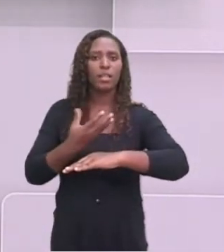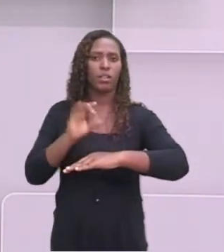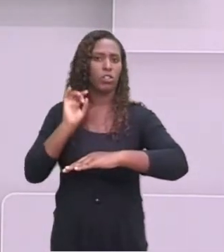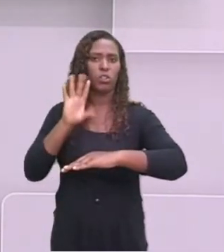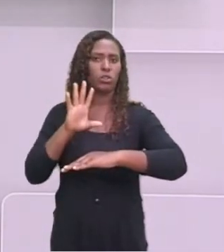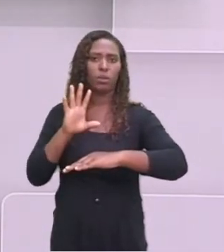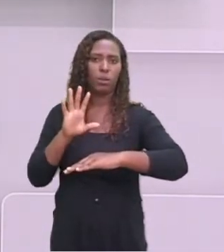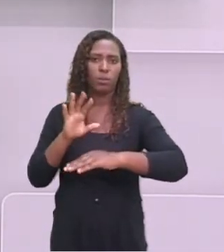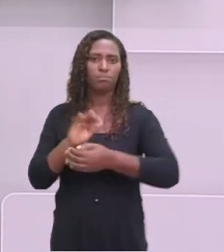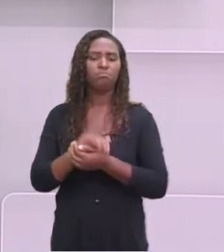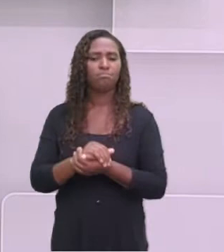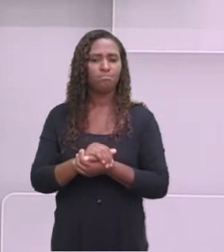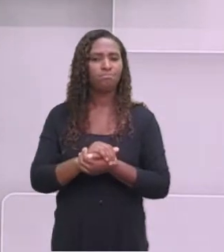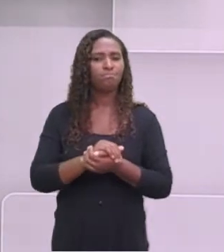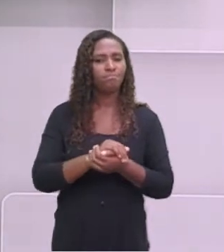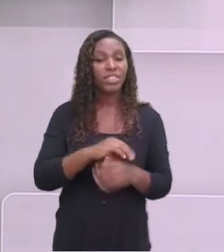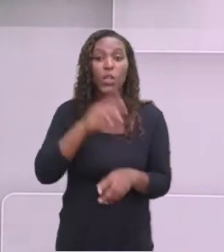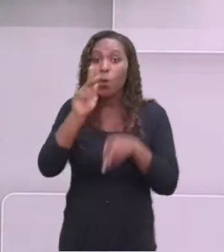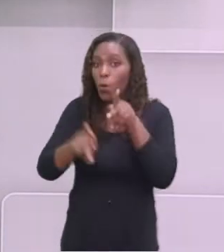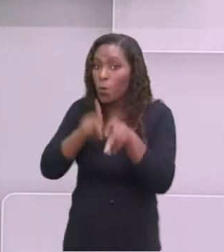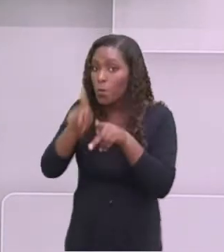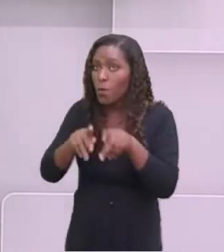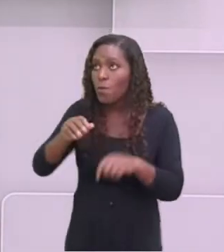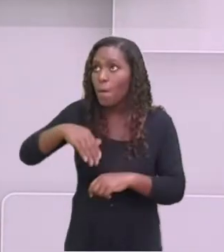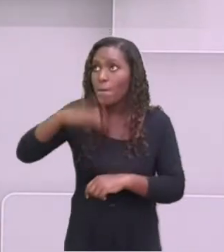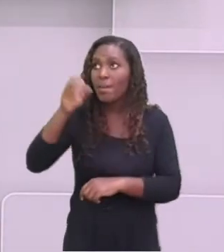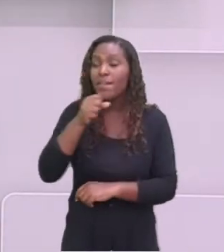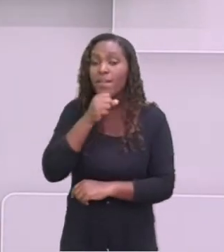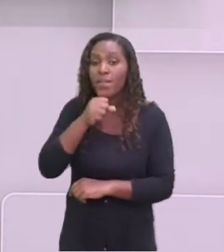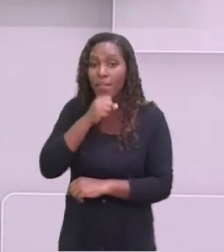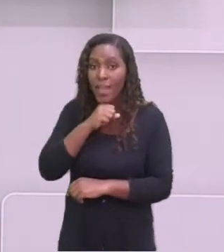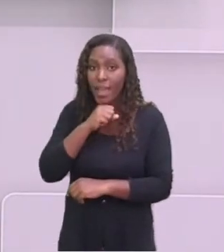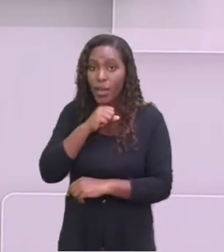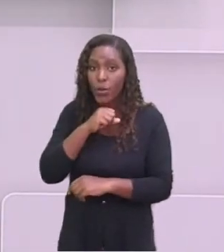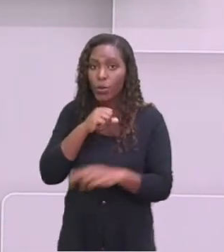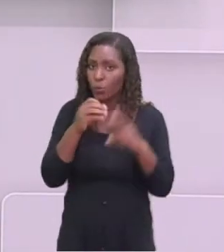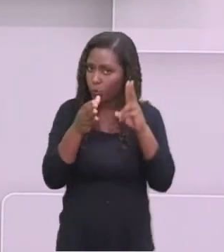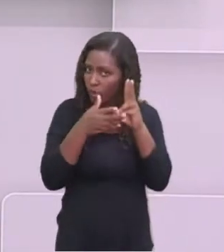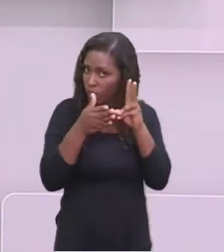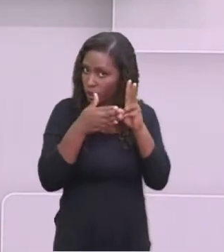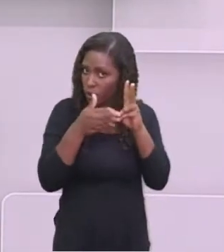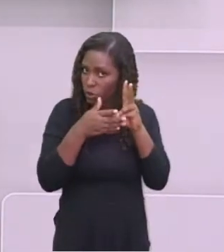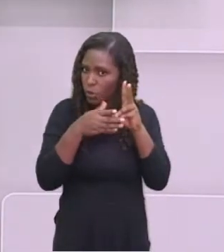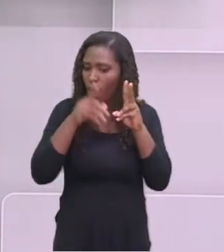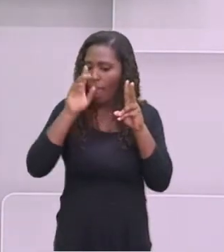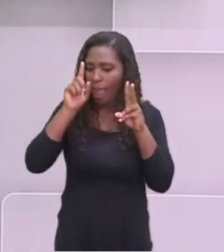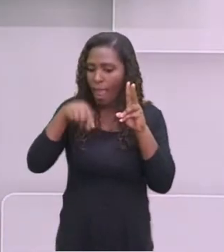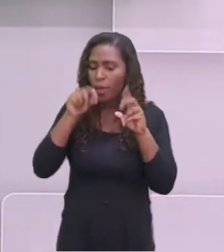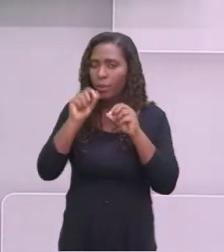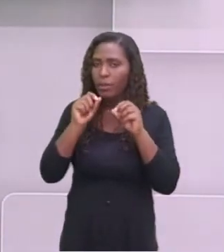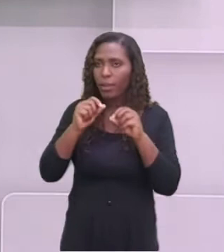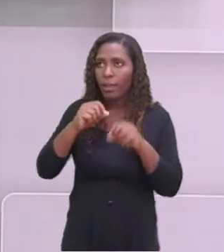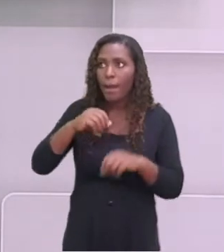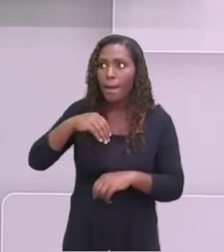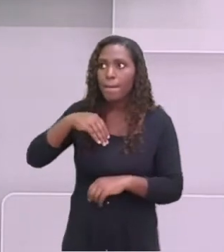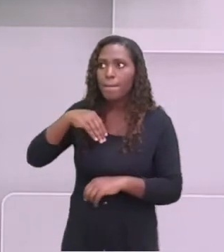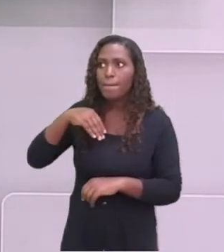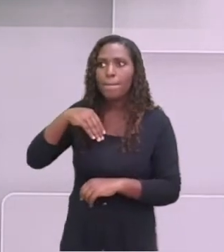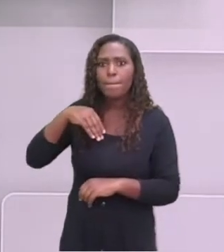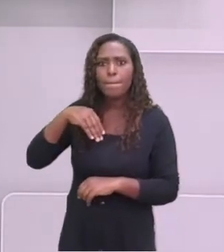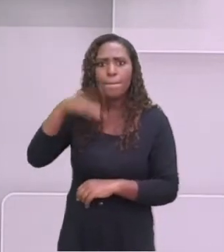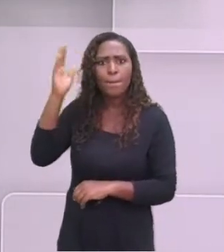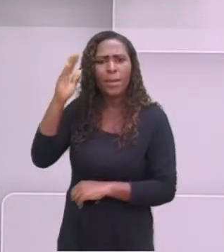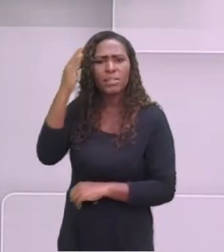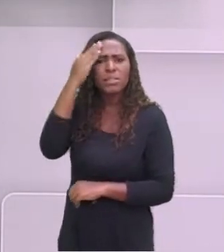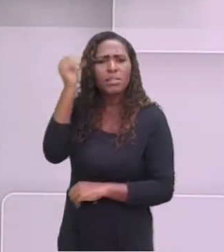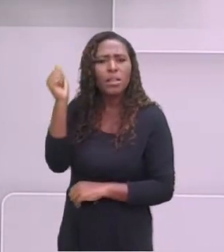mais velhas são consideradas mais sábias, o que garante a elas certa autoridade dentro da